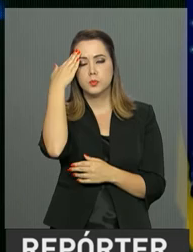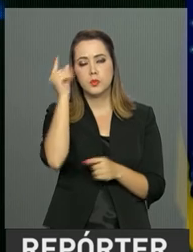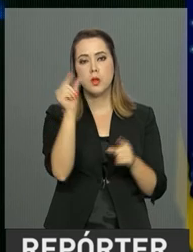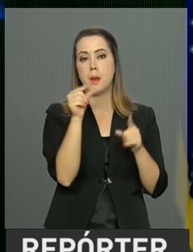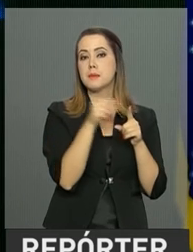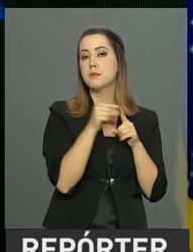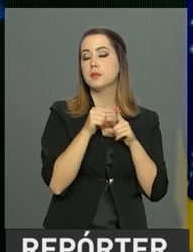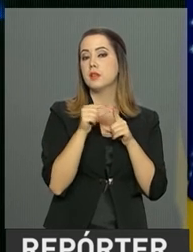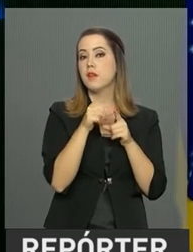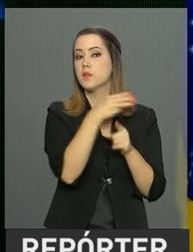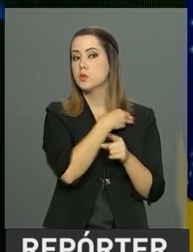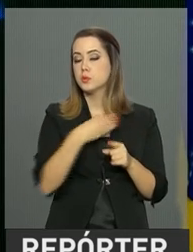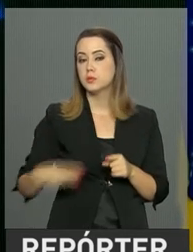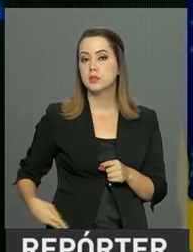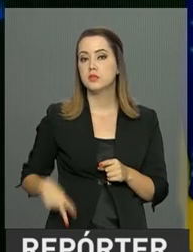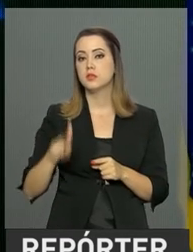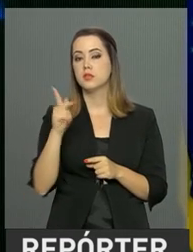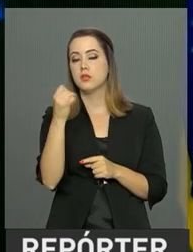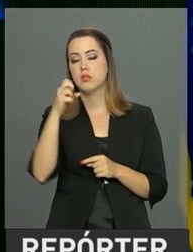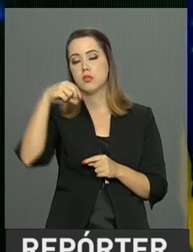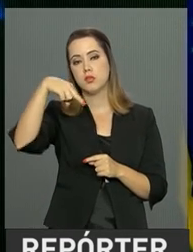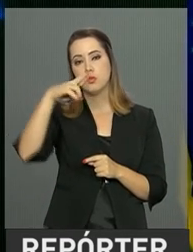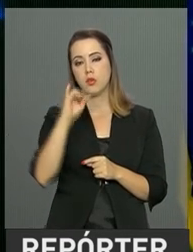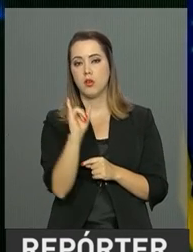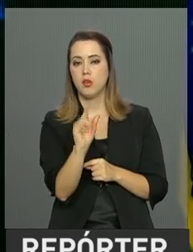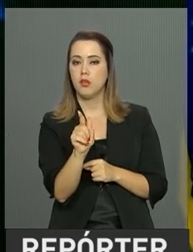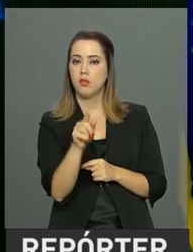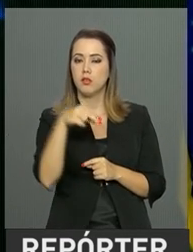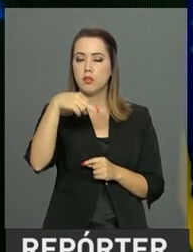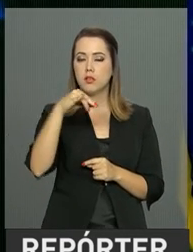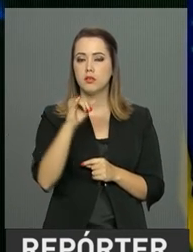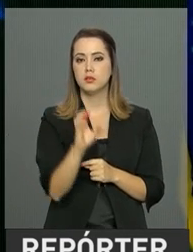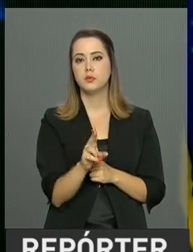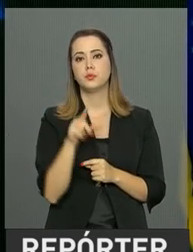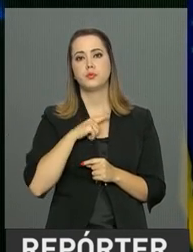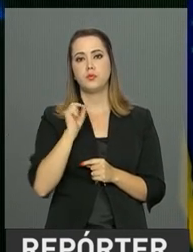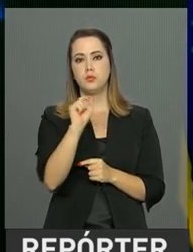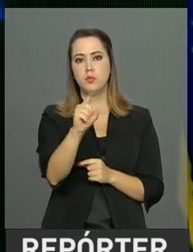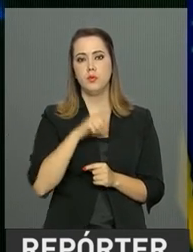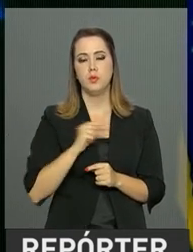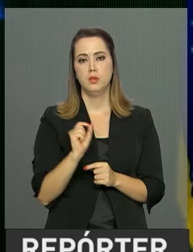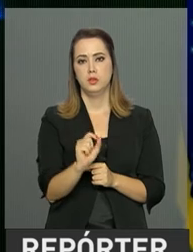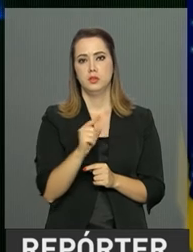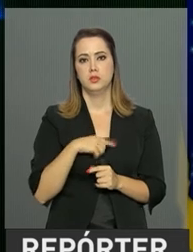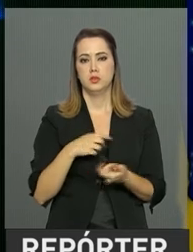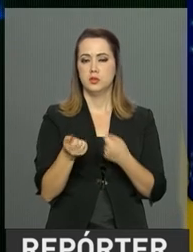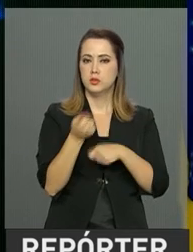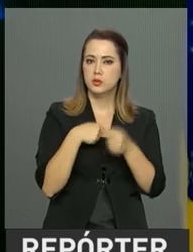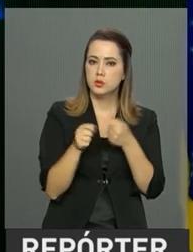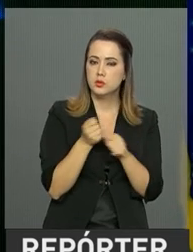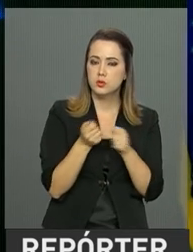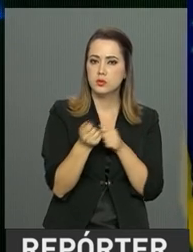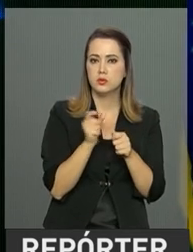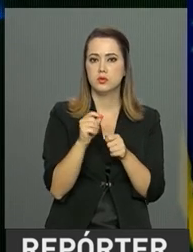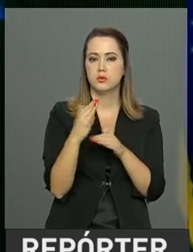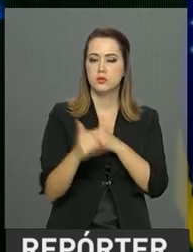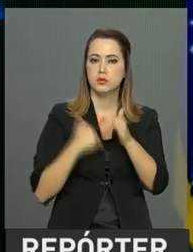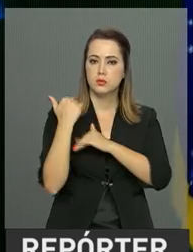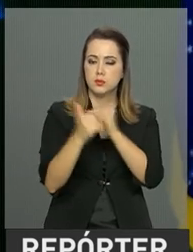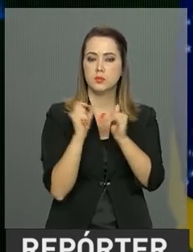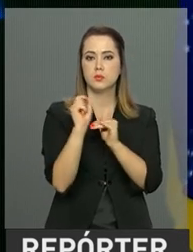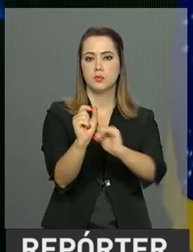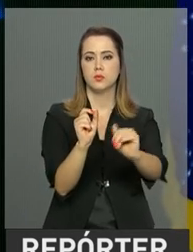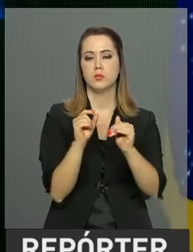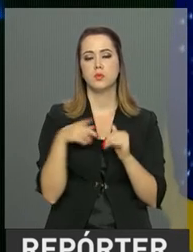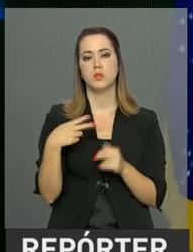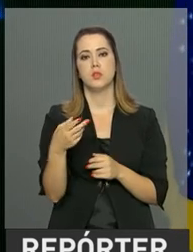Henrique Meirelles, na política monetária, que o controle da inflação é pressuposto do crescimento sustentado